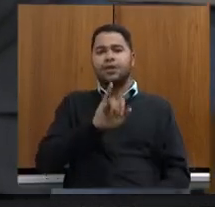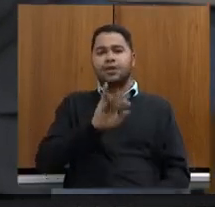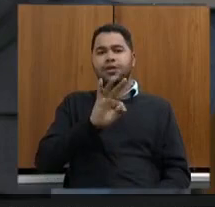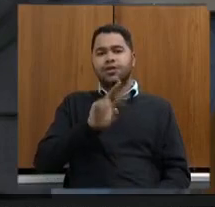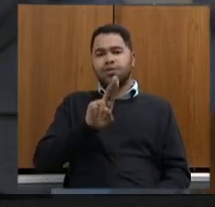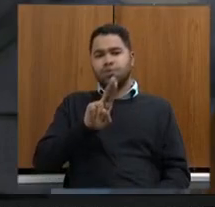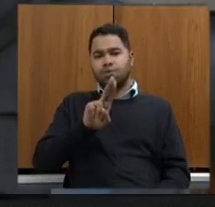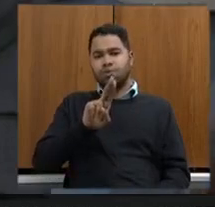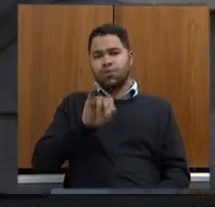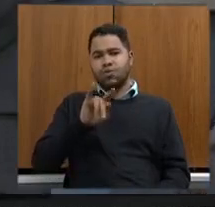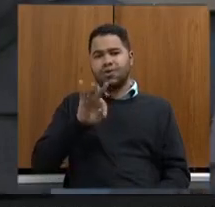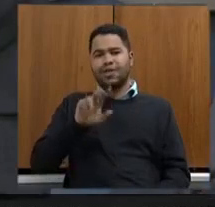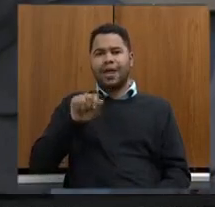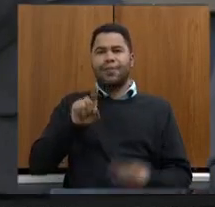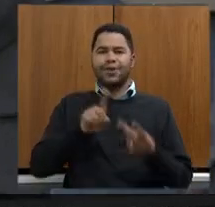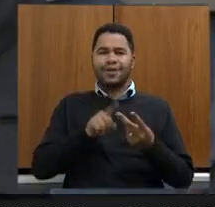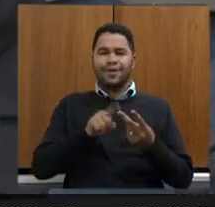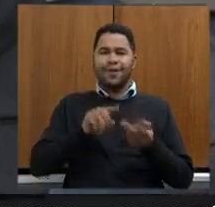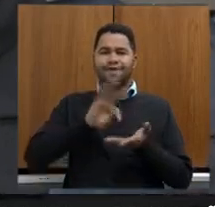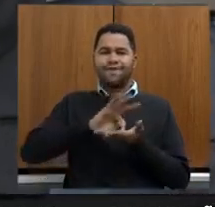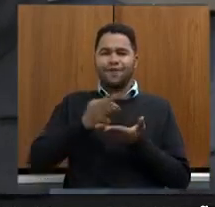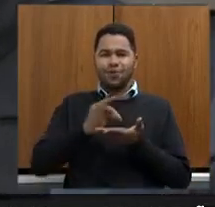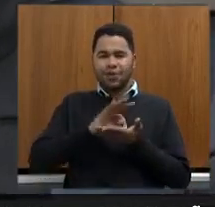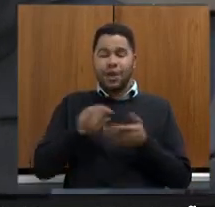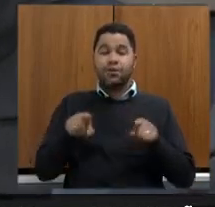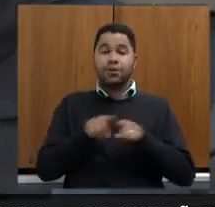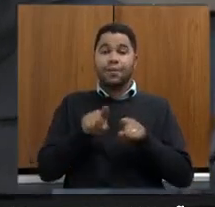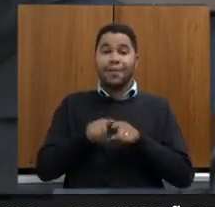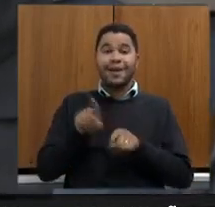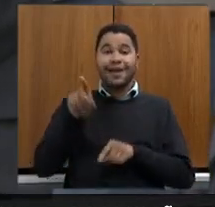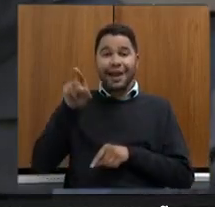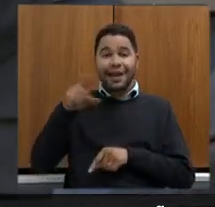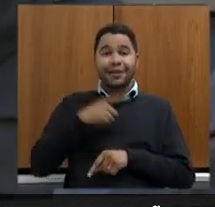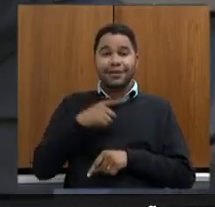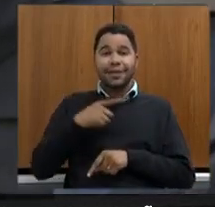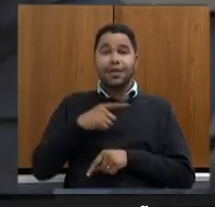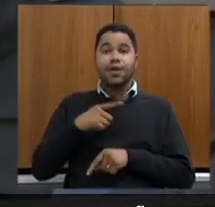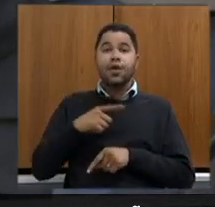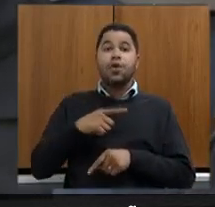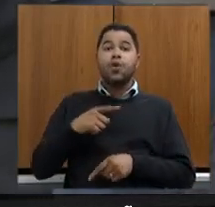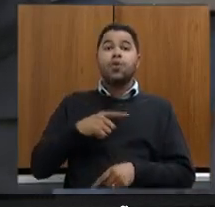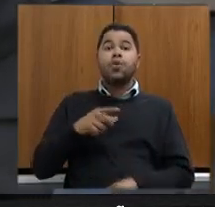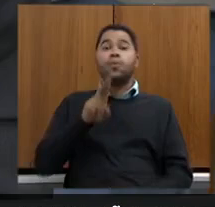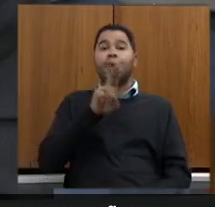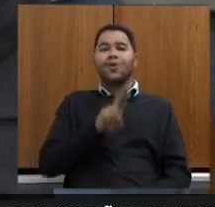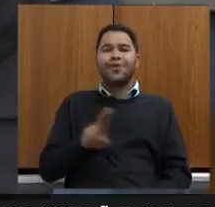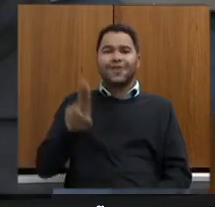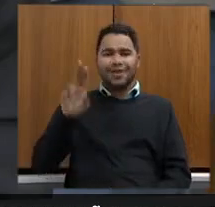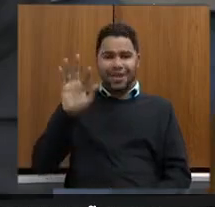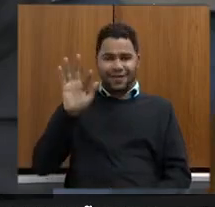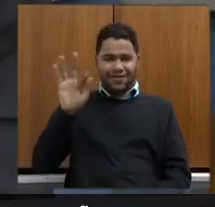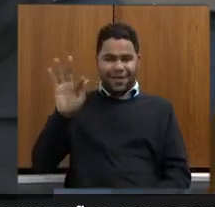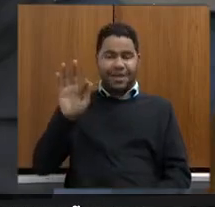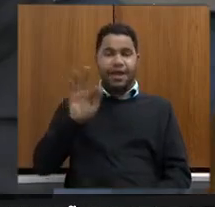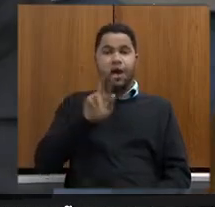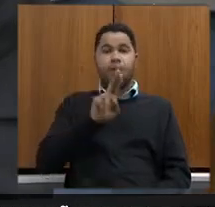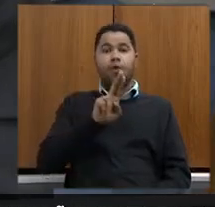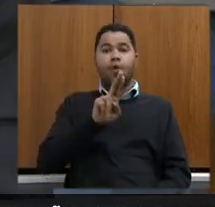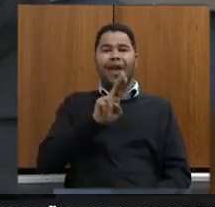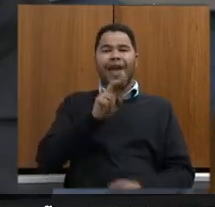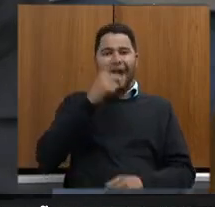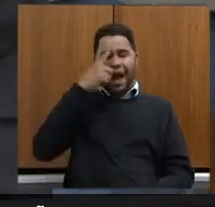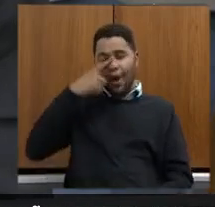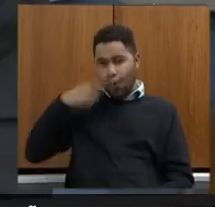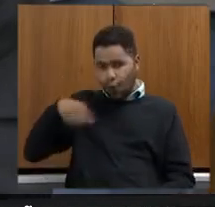taba temos alguém de Frutal mas ali no triângulo Norte nós temos uma grande Universidade Federal que é a uva e que tem câmpus